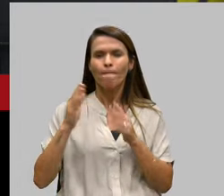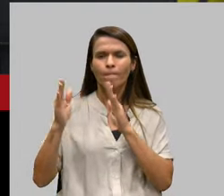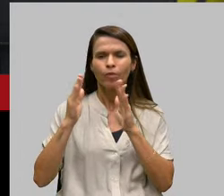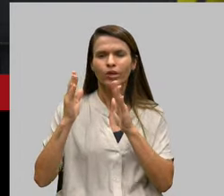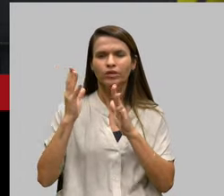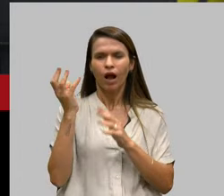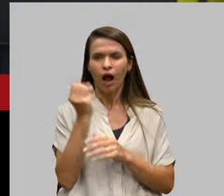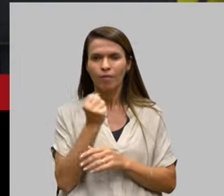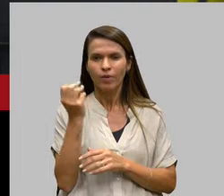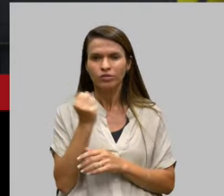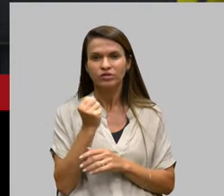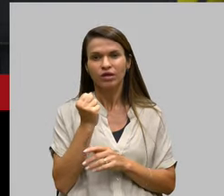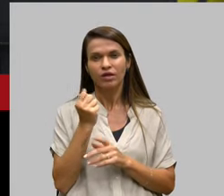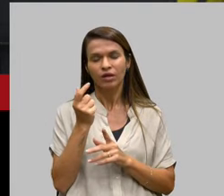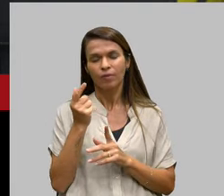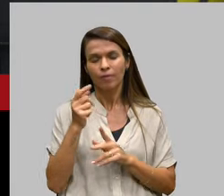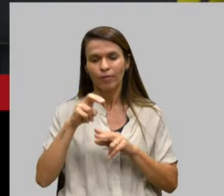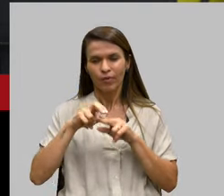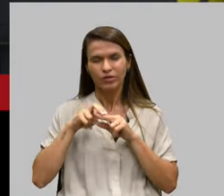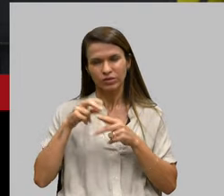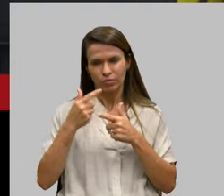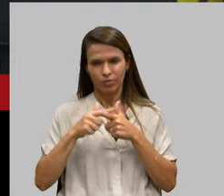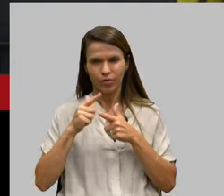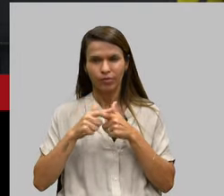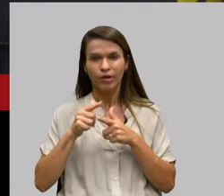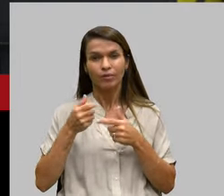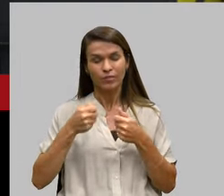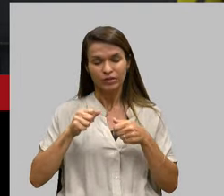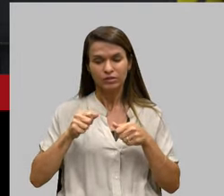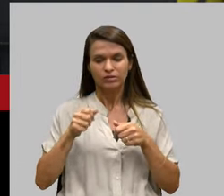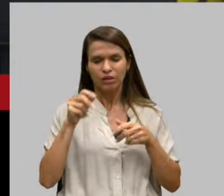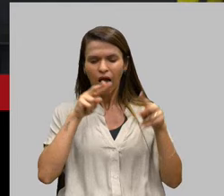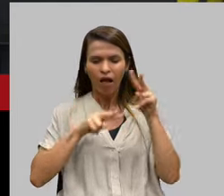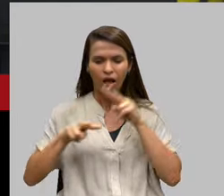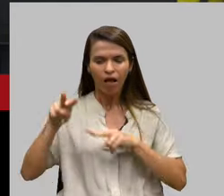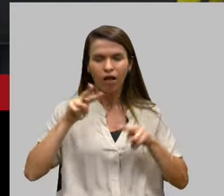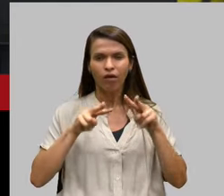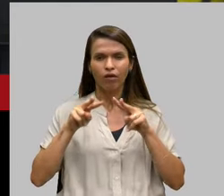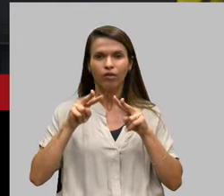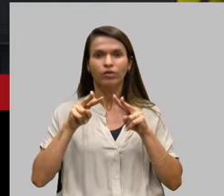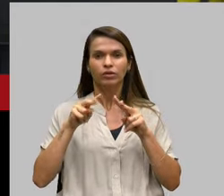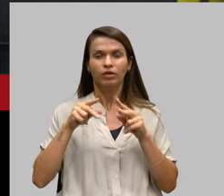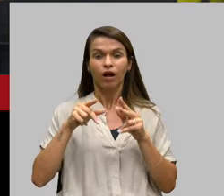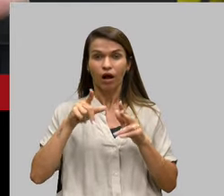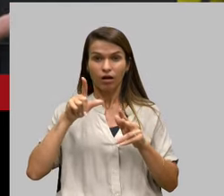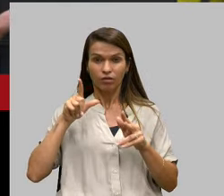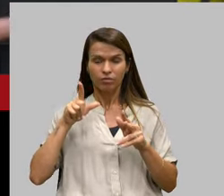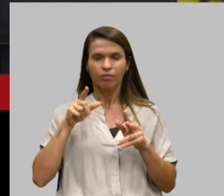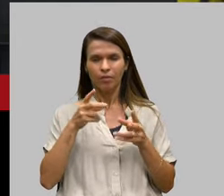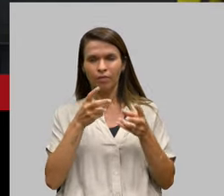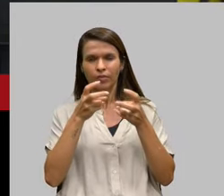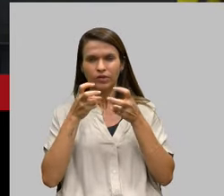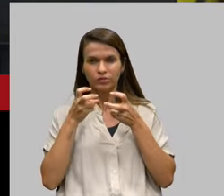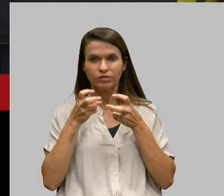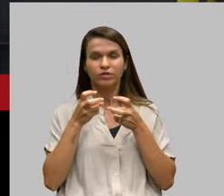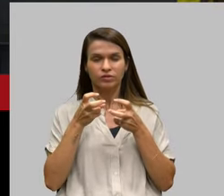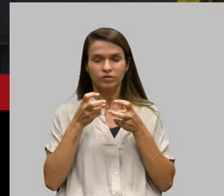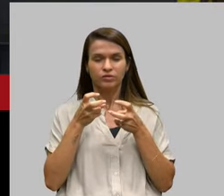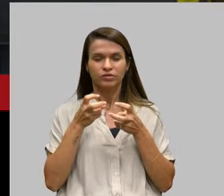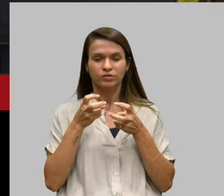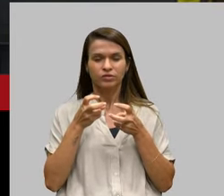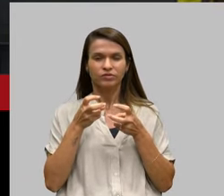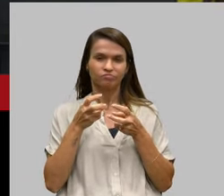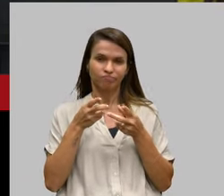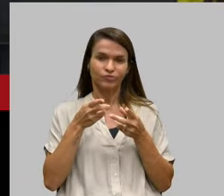aposentadoria por incapacidade permanente ela tem que ser revista né com periodicidade para verificar se ele manté essas condições então